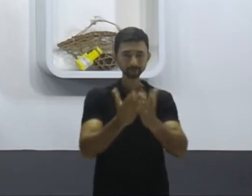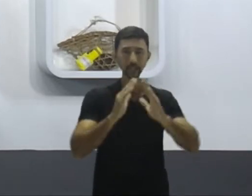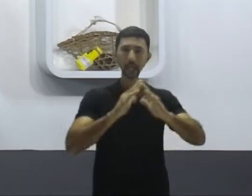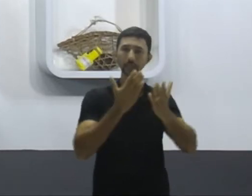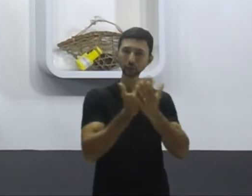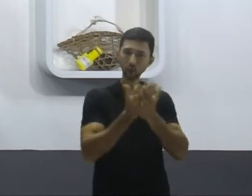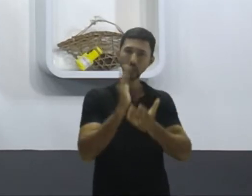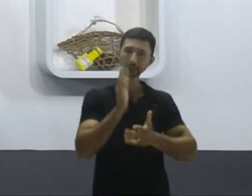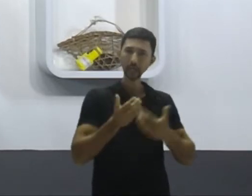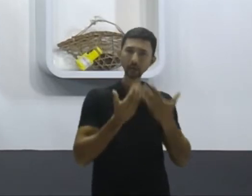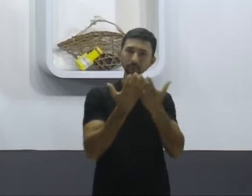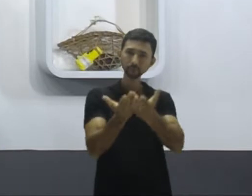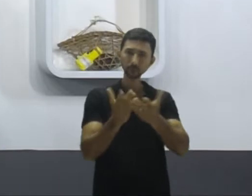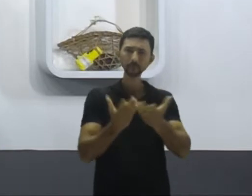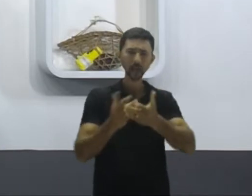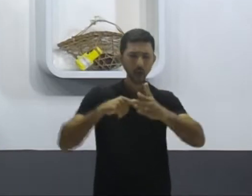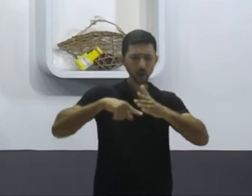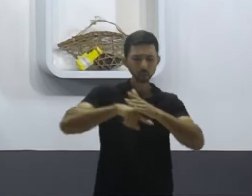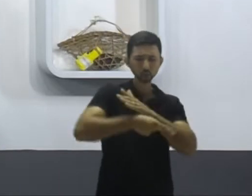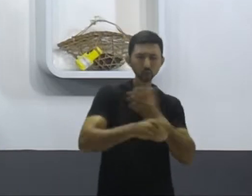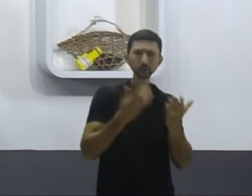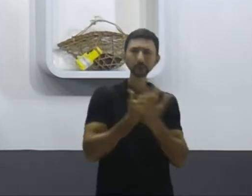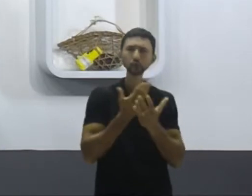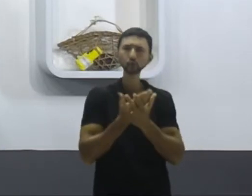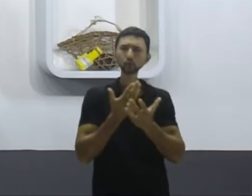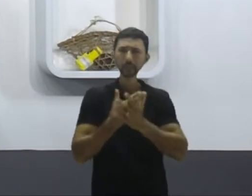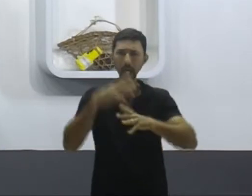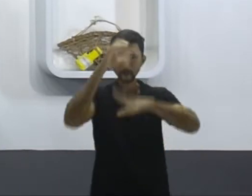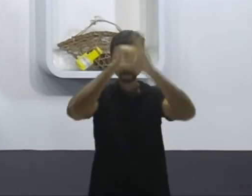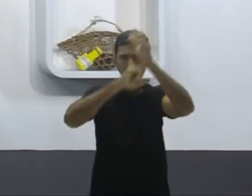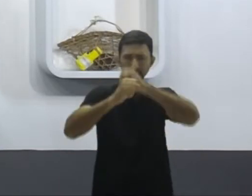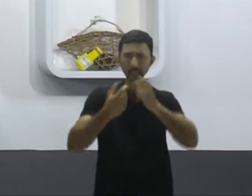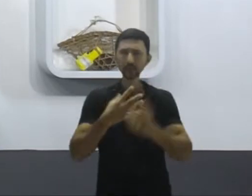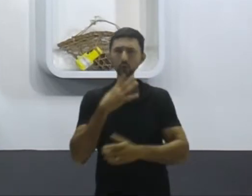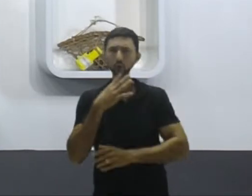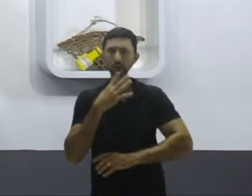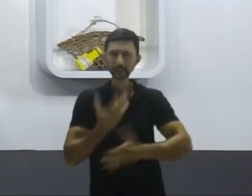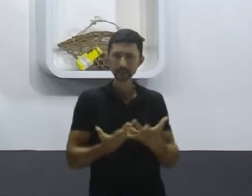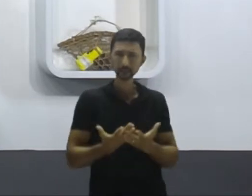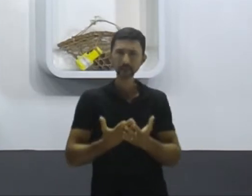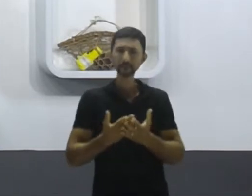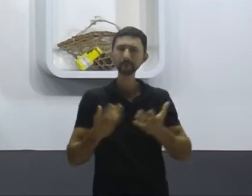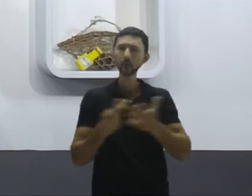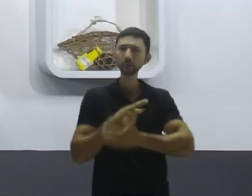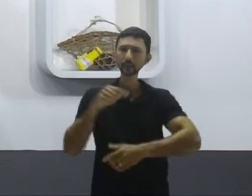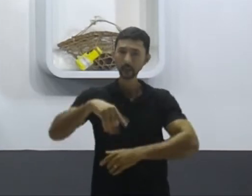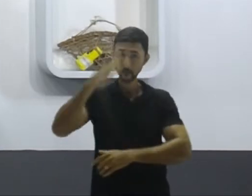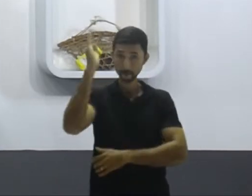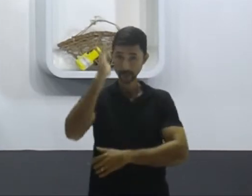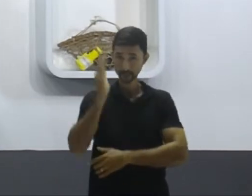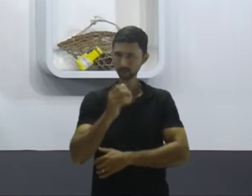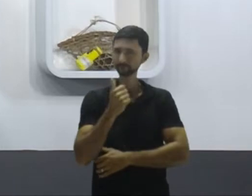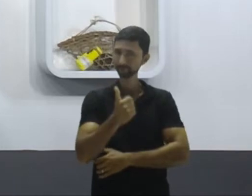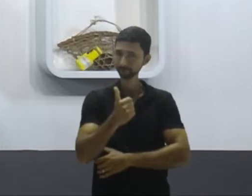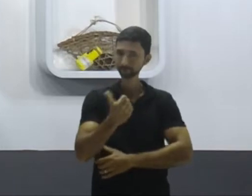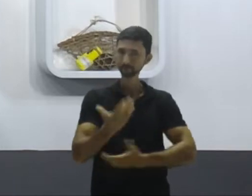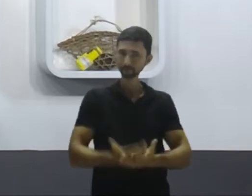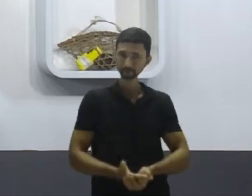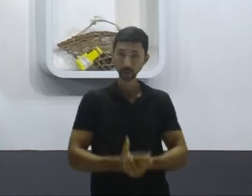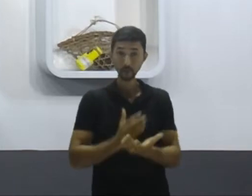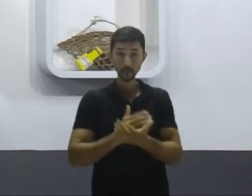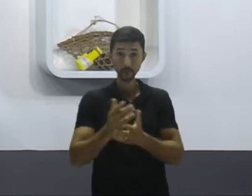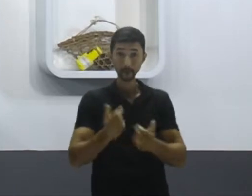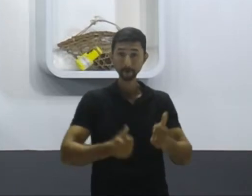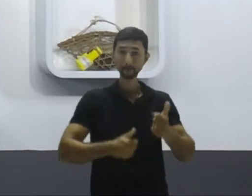escolas, para aprofundar um pouco mais o conhecimento sobre essa instituição aqui no Brasil. Tudo bem? Vamos então para o